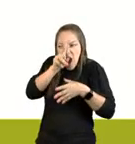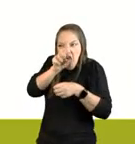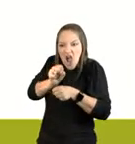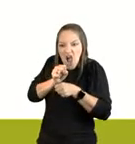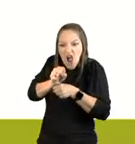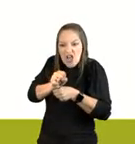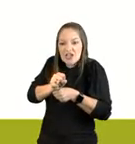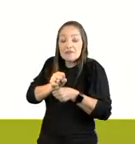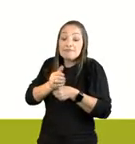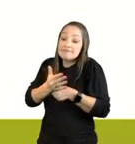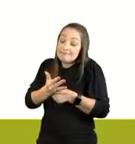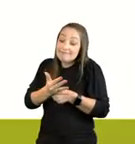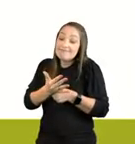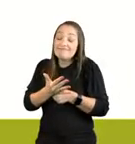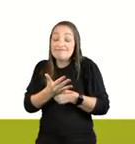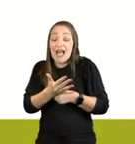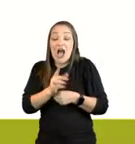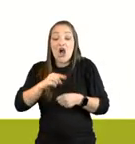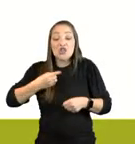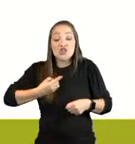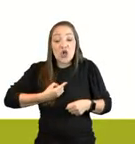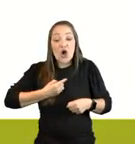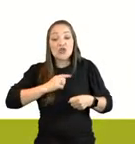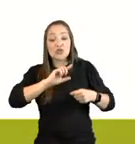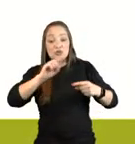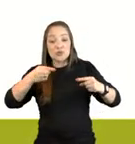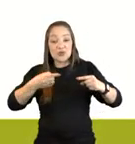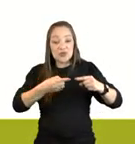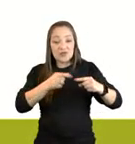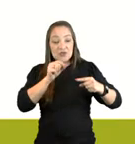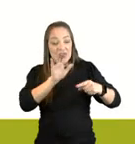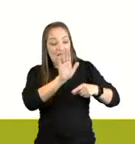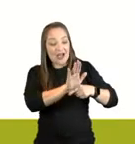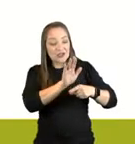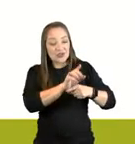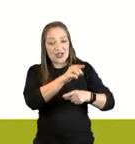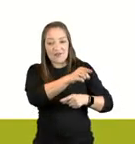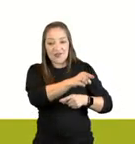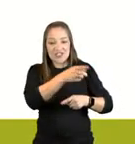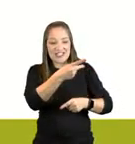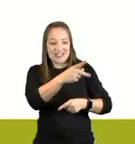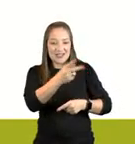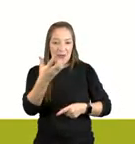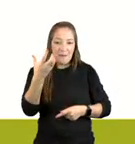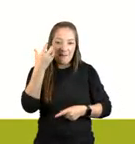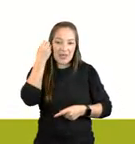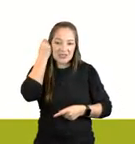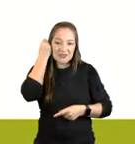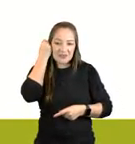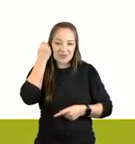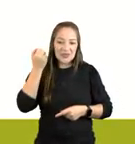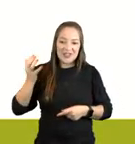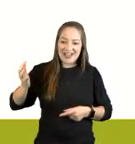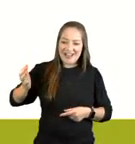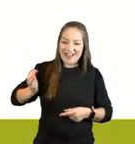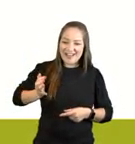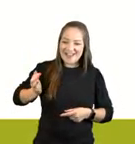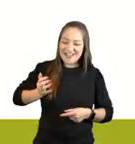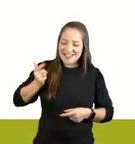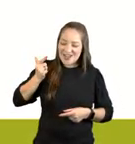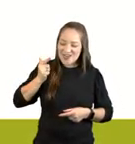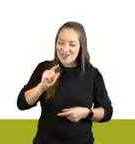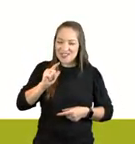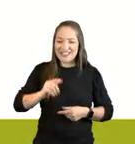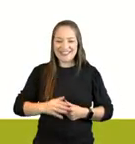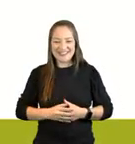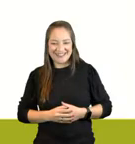Então, nosso papel é esse, aproximar, te ajudar a formar o seu patrimônio e alcançar a sua riqueza. Então,